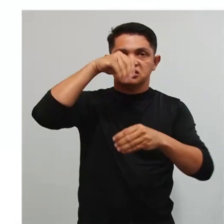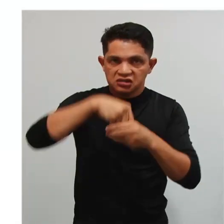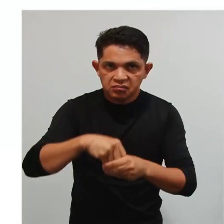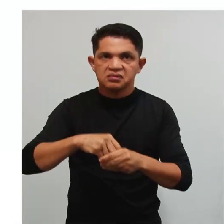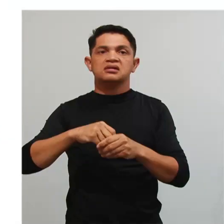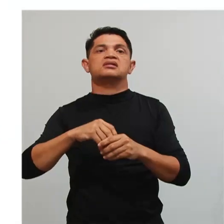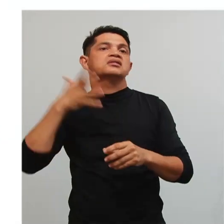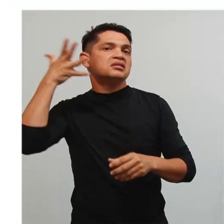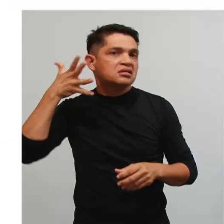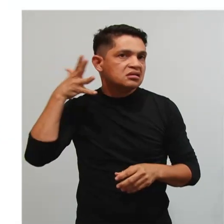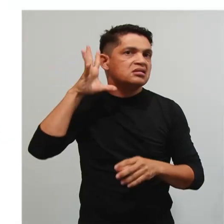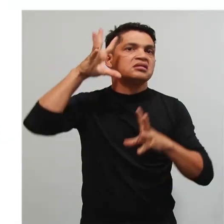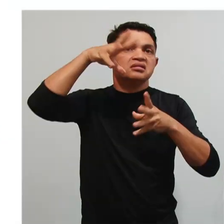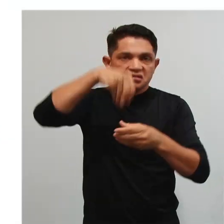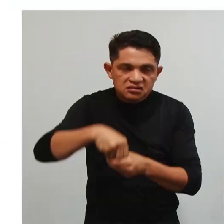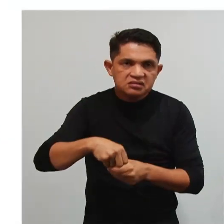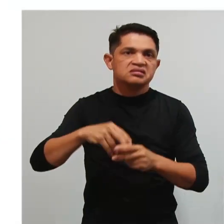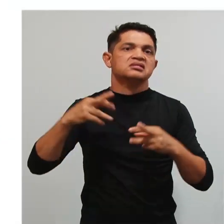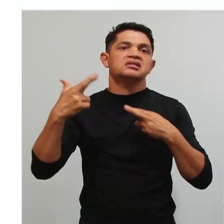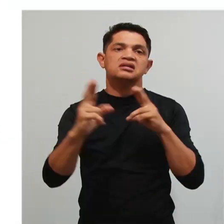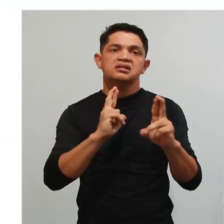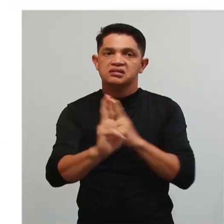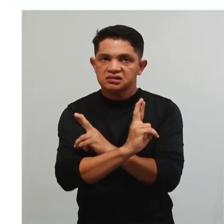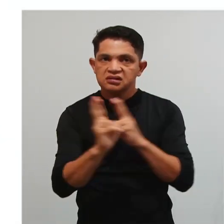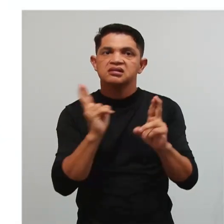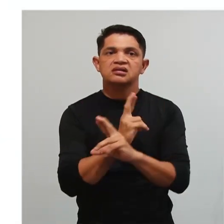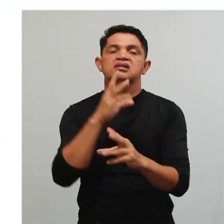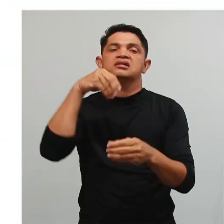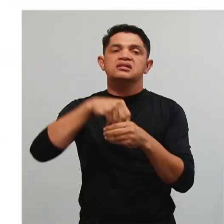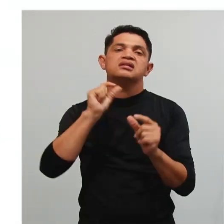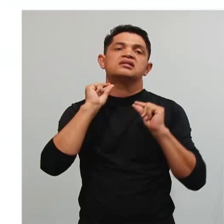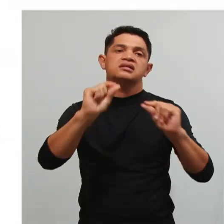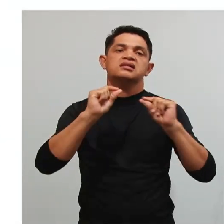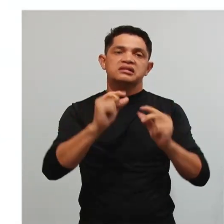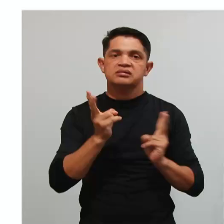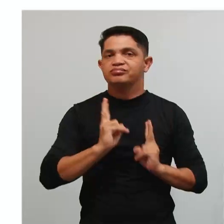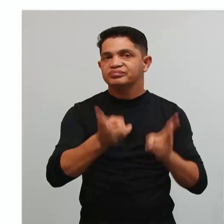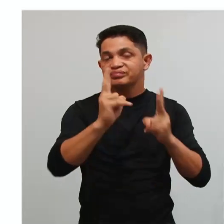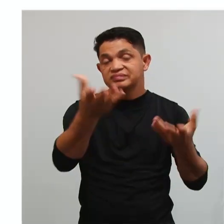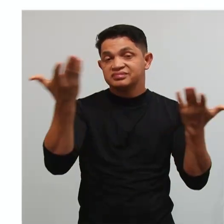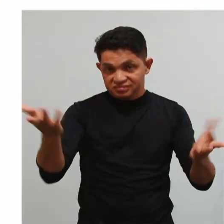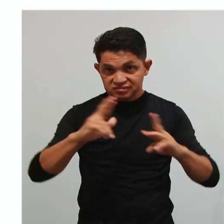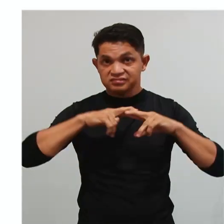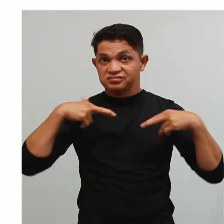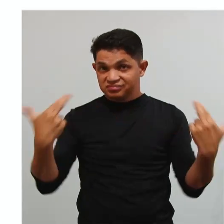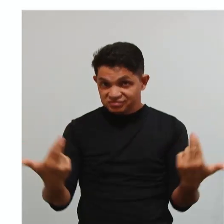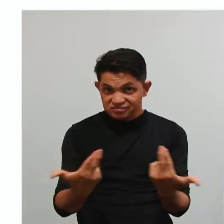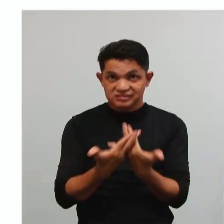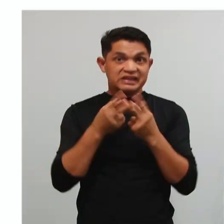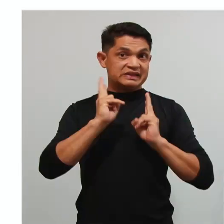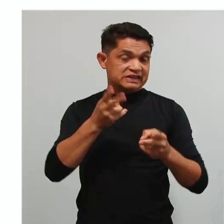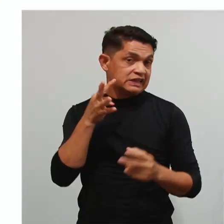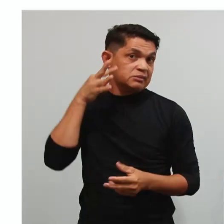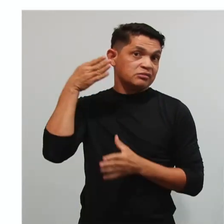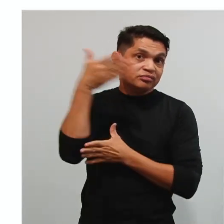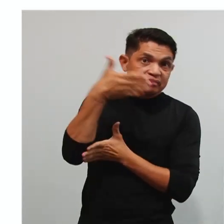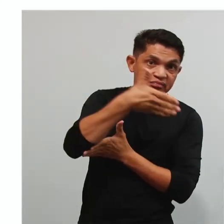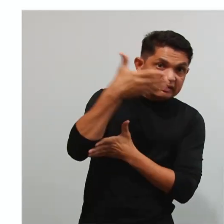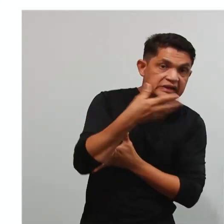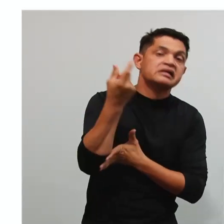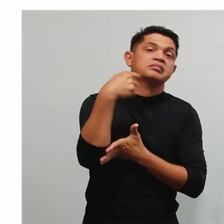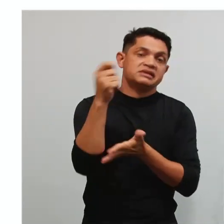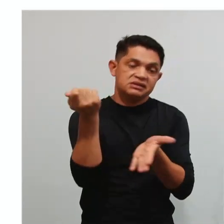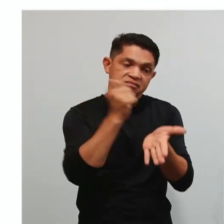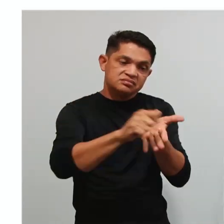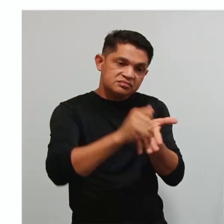né? A relação nominal dos presentes da reunião tem que aparecer, né? Quem estava presente.